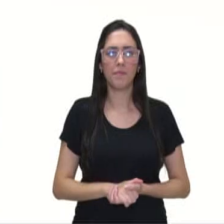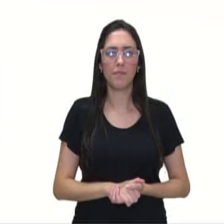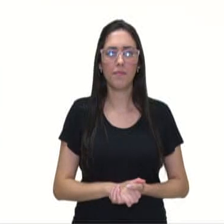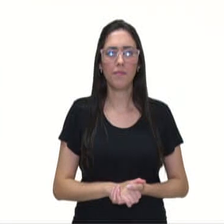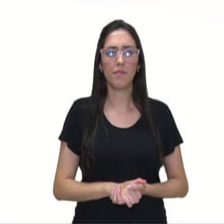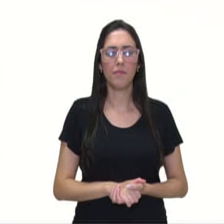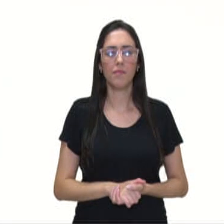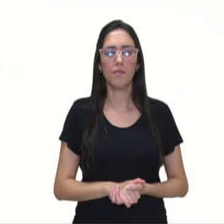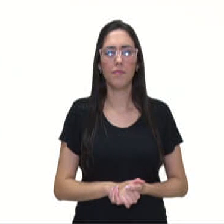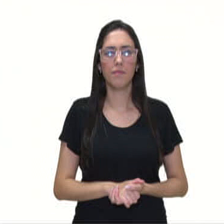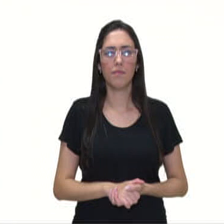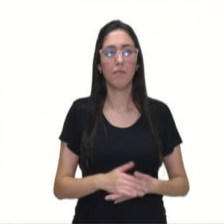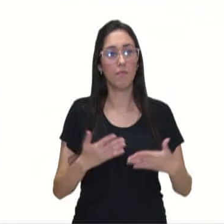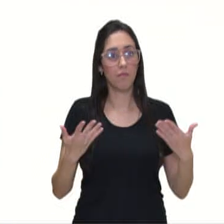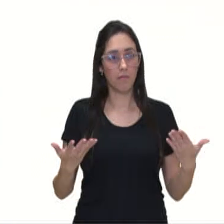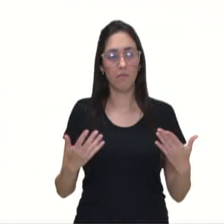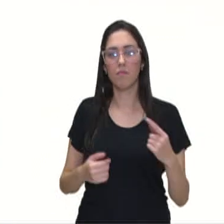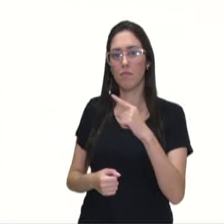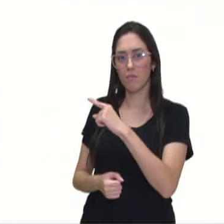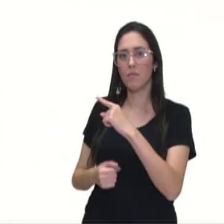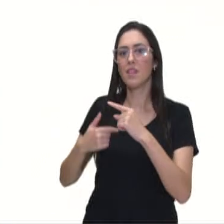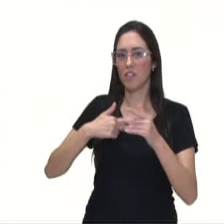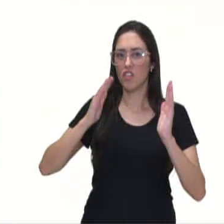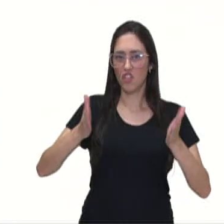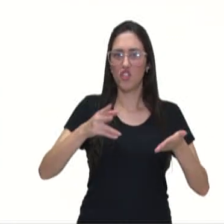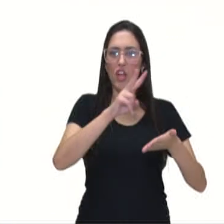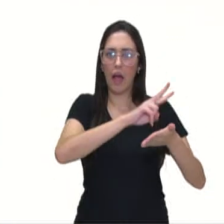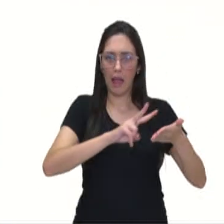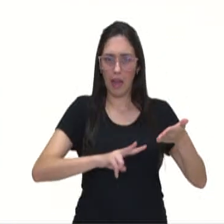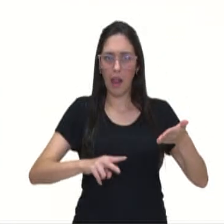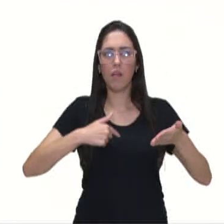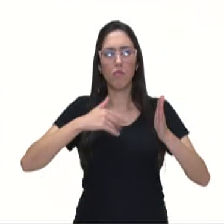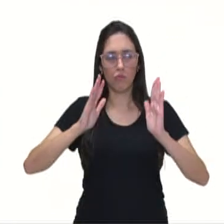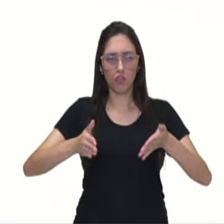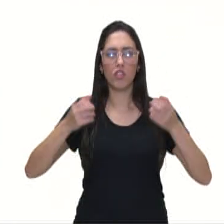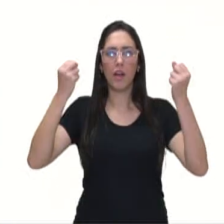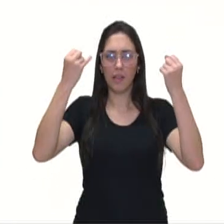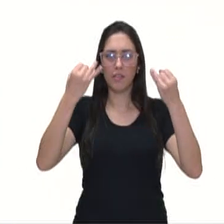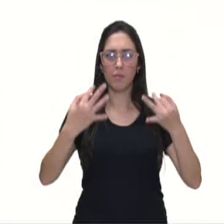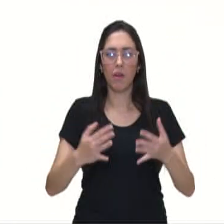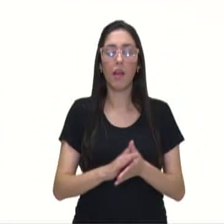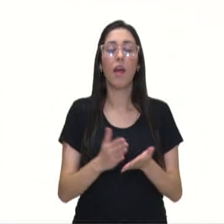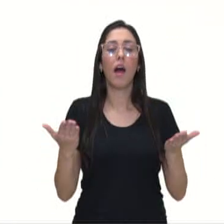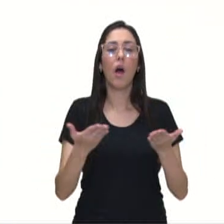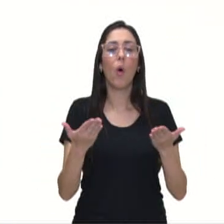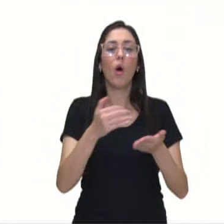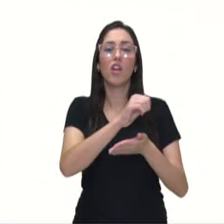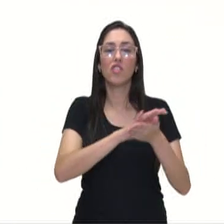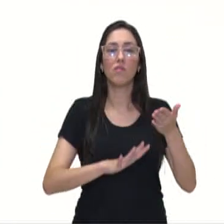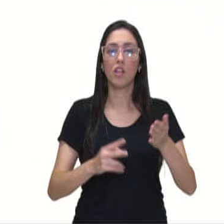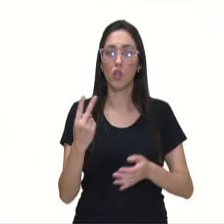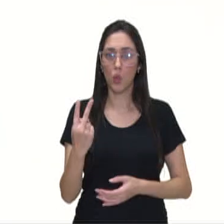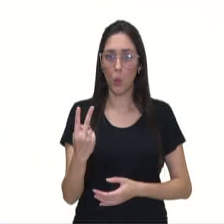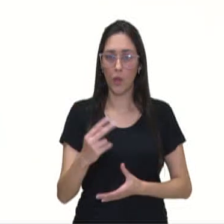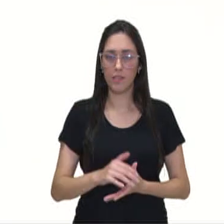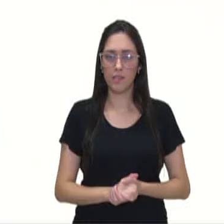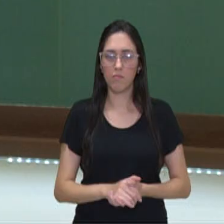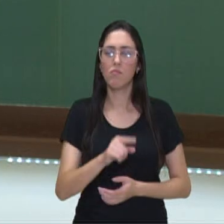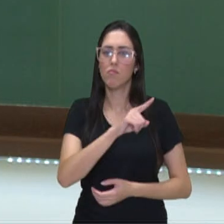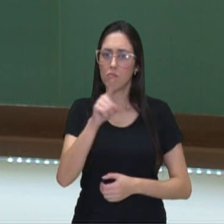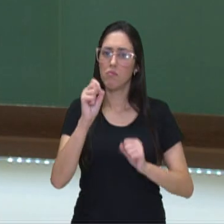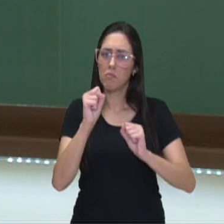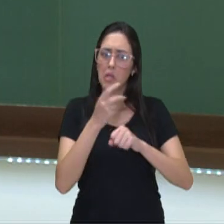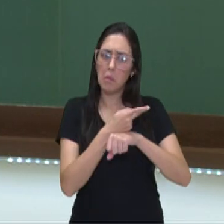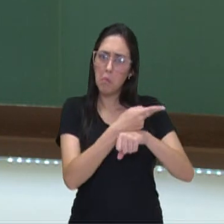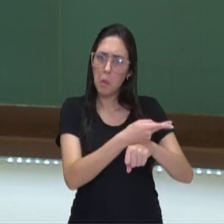Então, tá aqui a parte que eu acabei de ler para vocês, né, que eu citei no outro slide, para vocês responderem a número 2. Vocês podem consultar ali